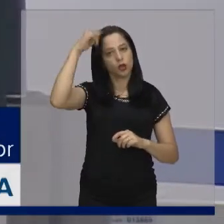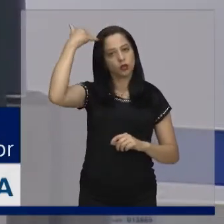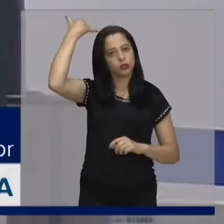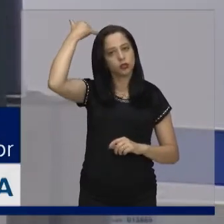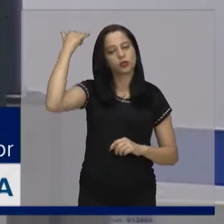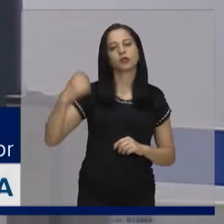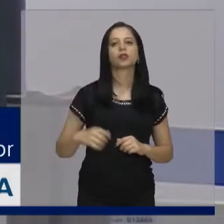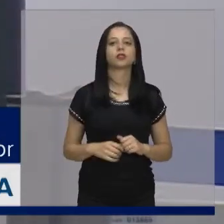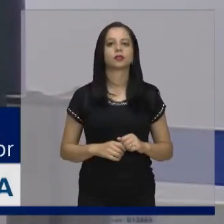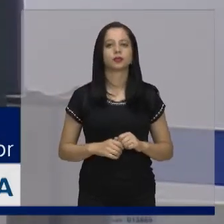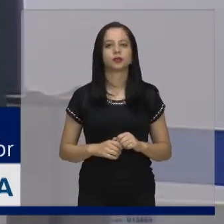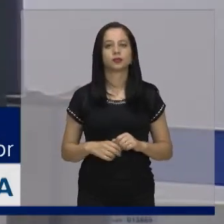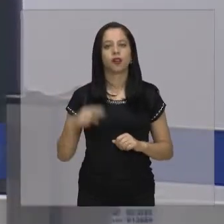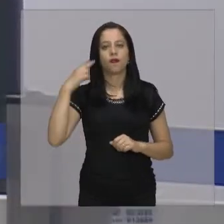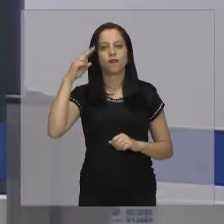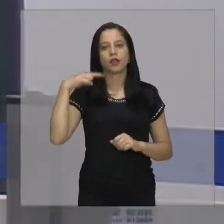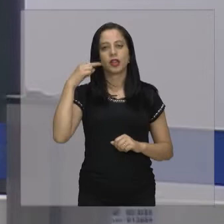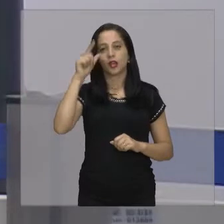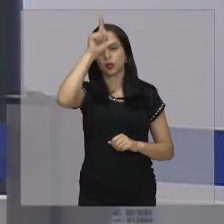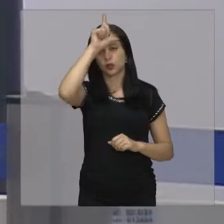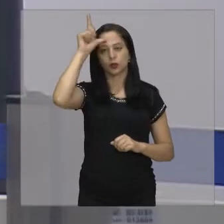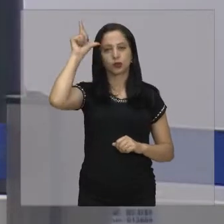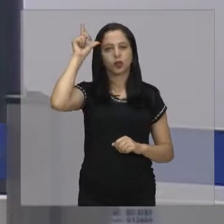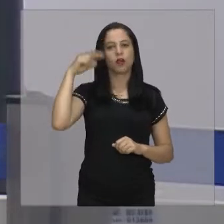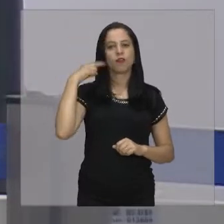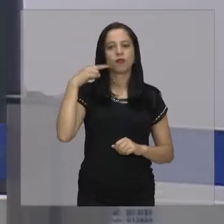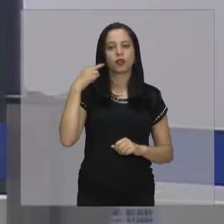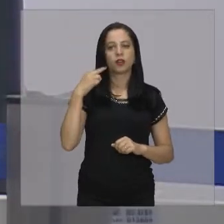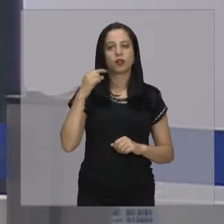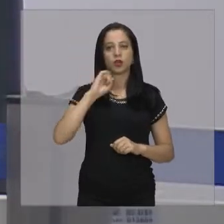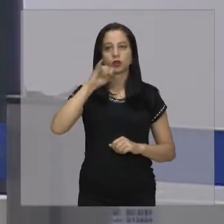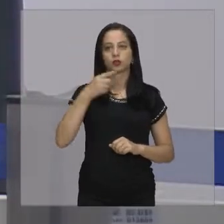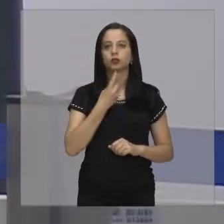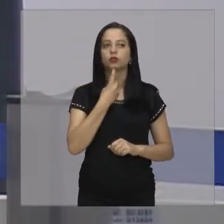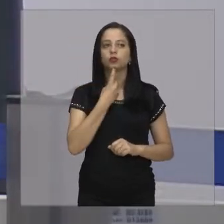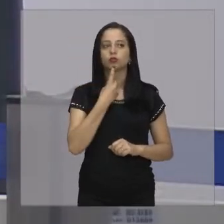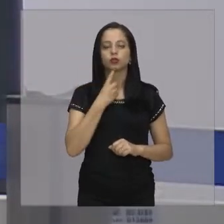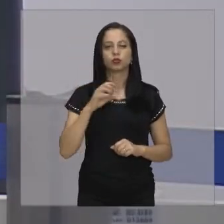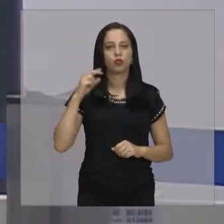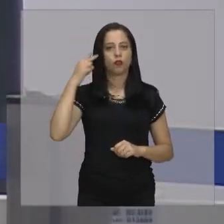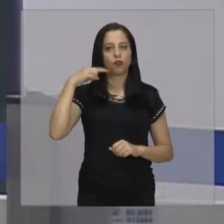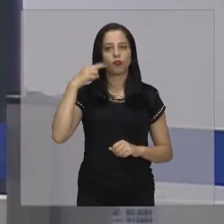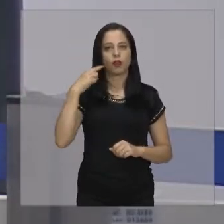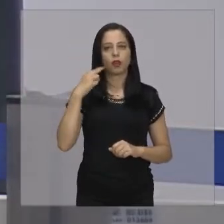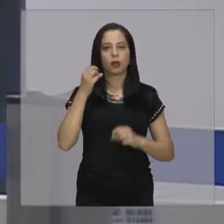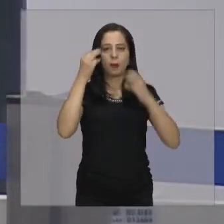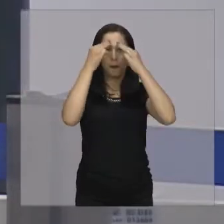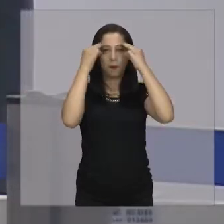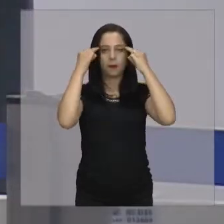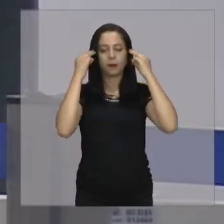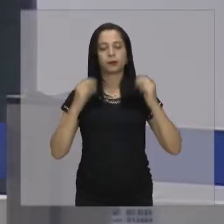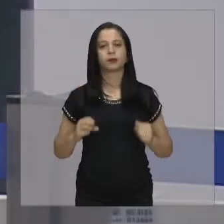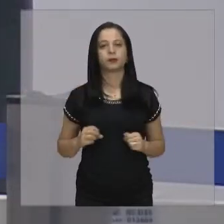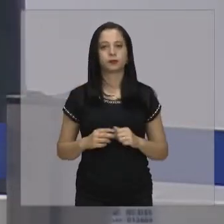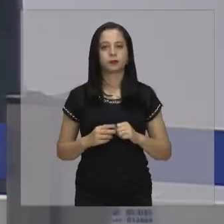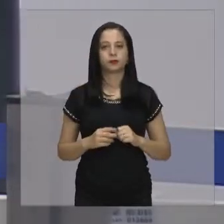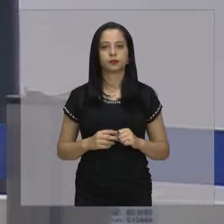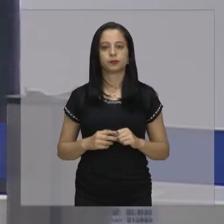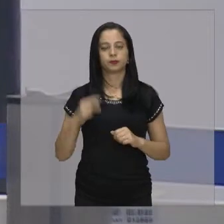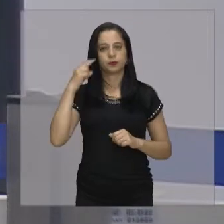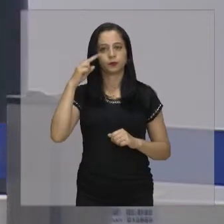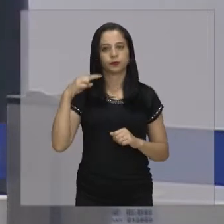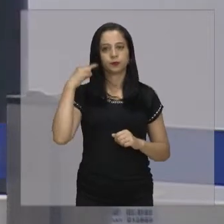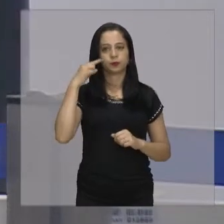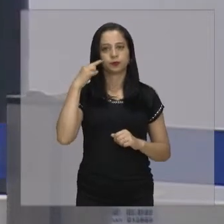Cláudio, vereador Lino Bispo, vereador Juvenil Silvério, vereador Marcelo Garcia,